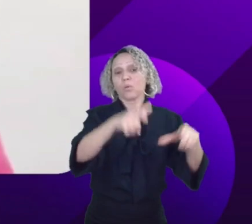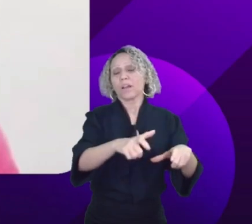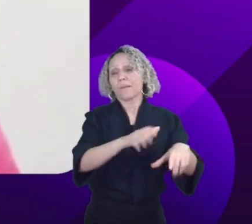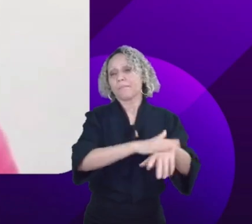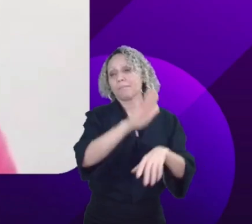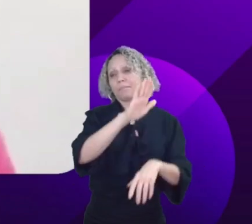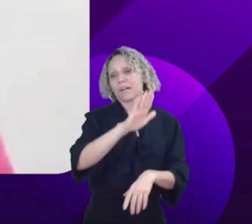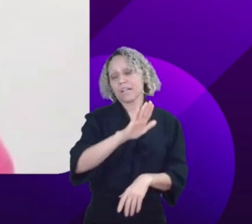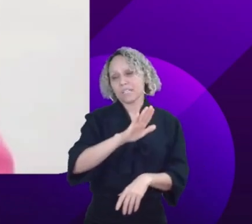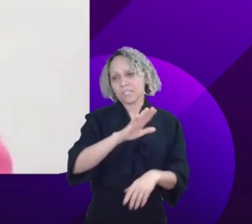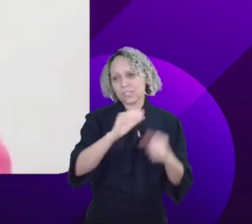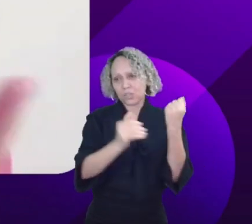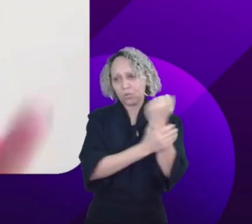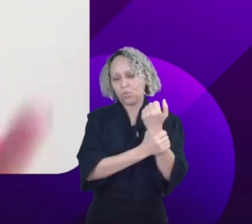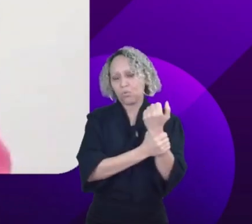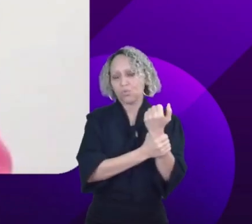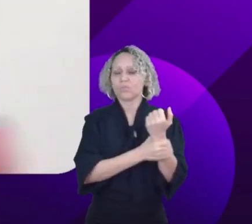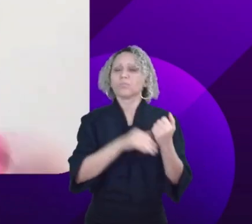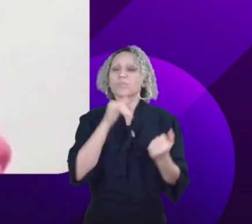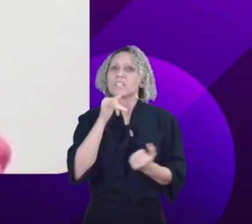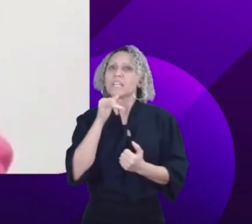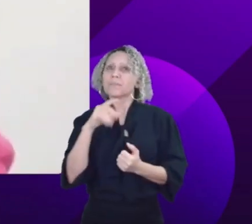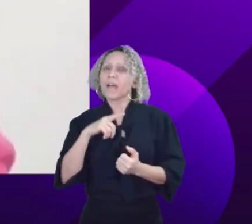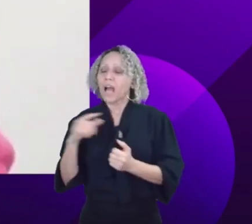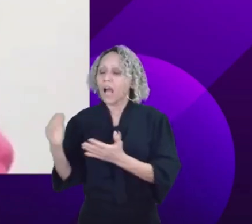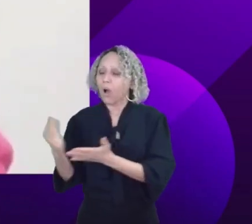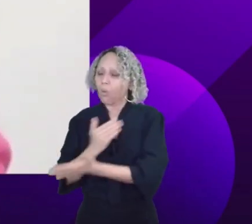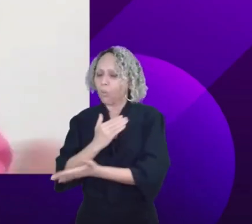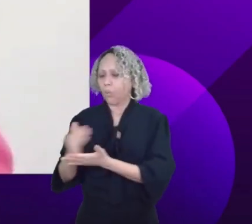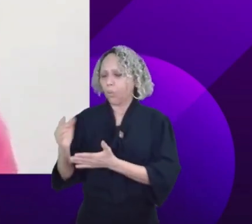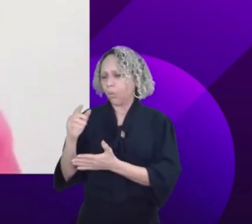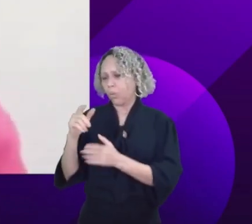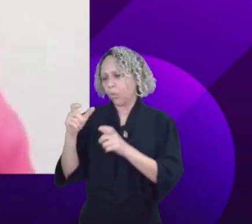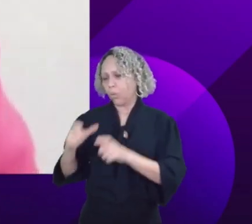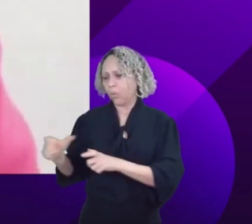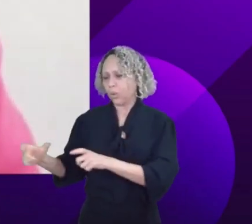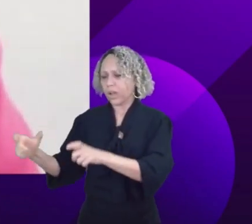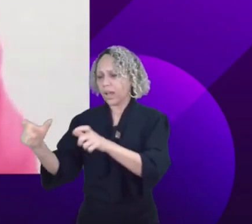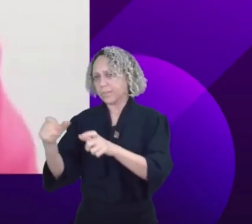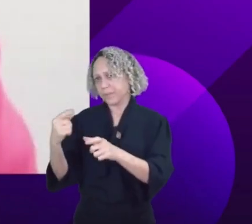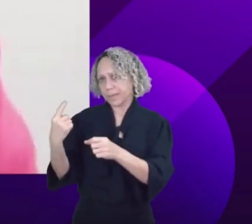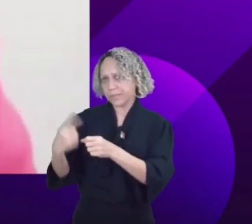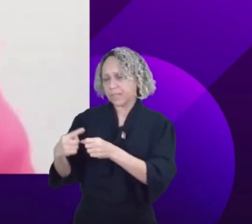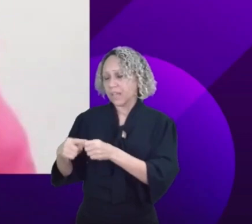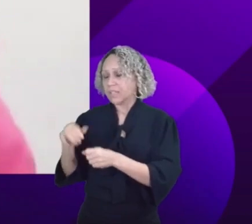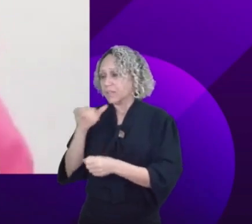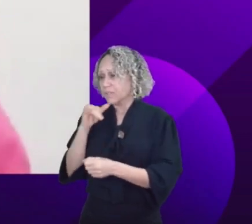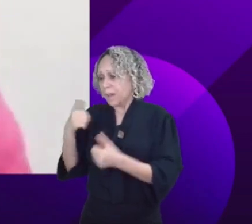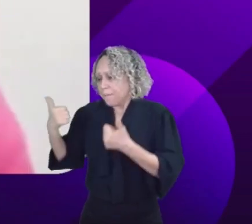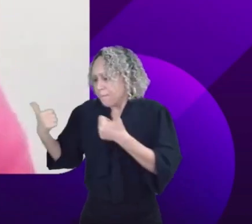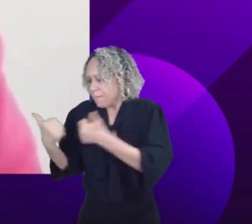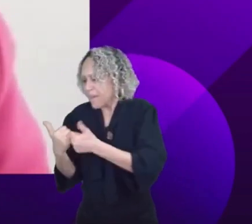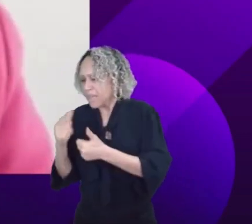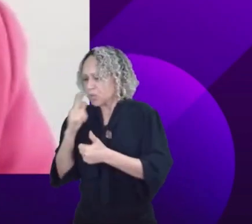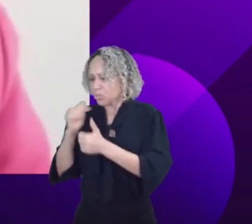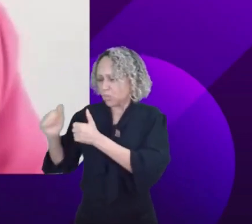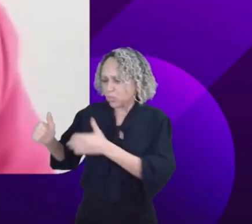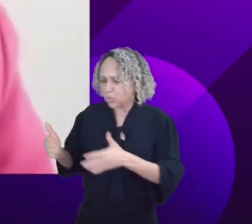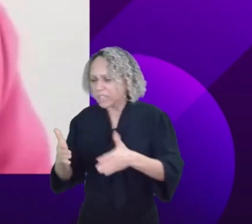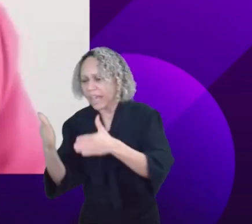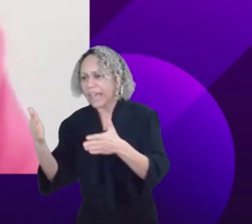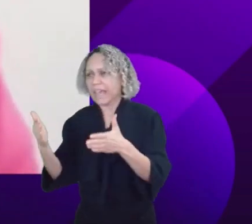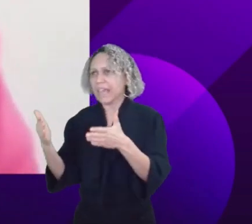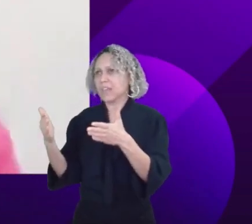ter um olhar muito atento, para onde as pessoas estão indo morar. Então, a moradia precisa ser um tema aí central no